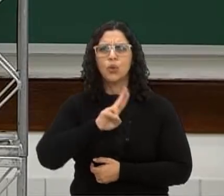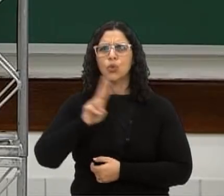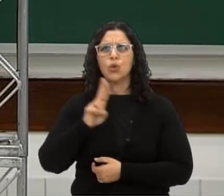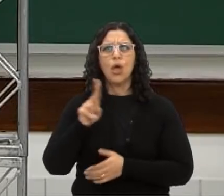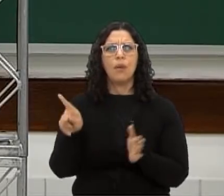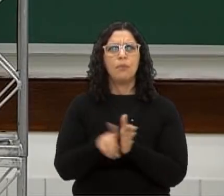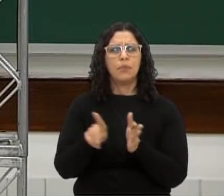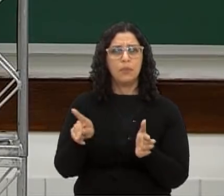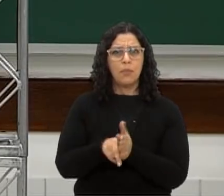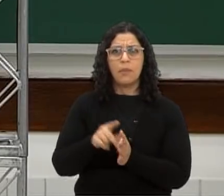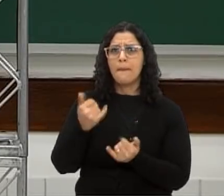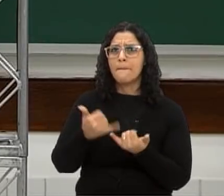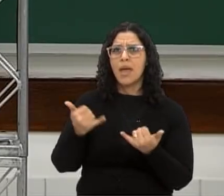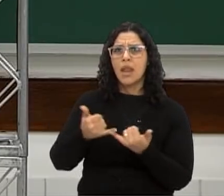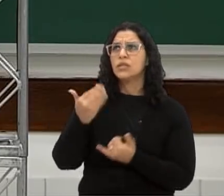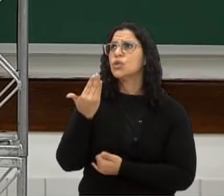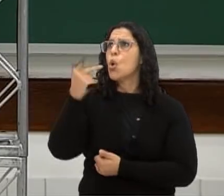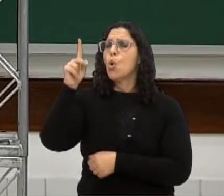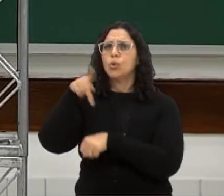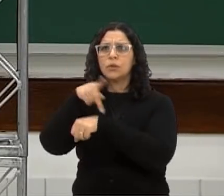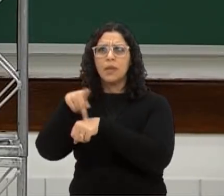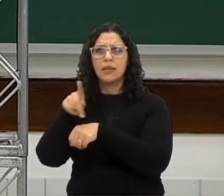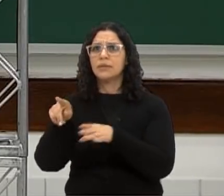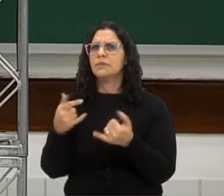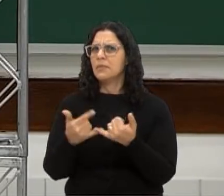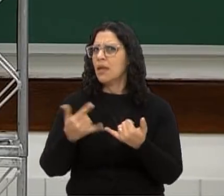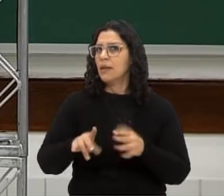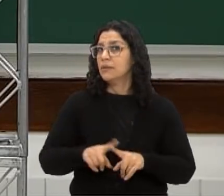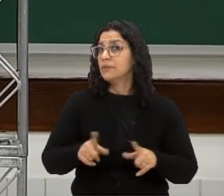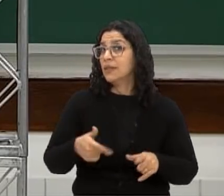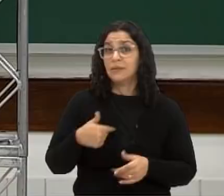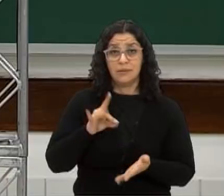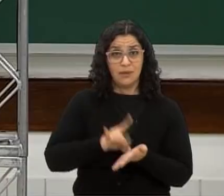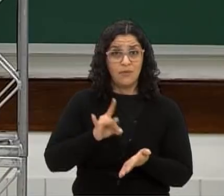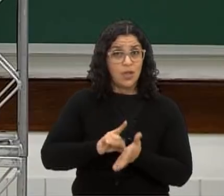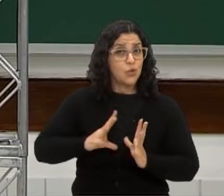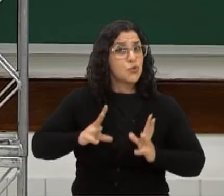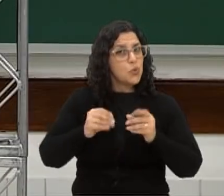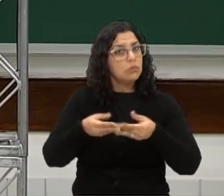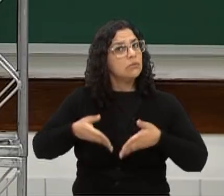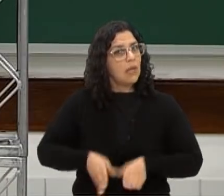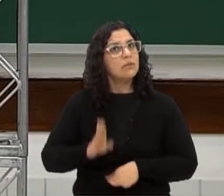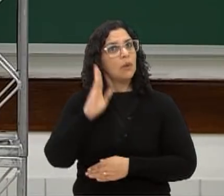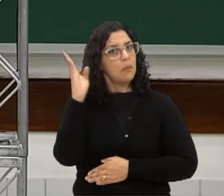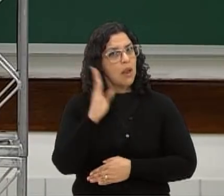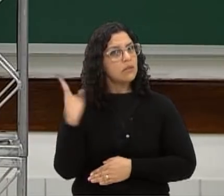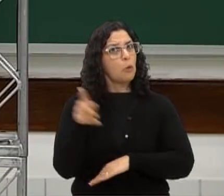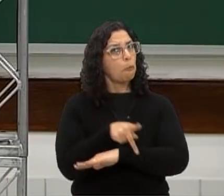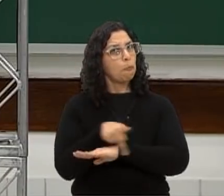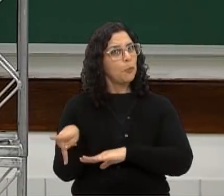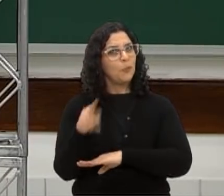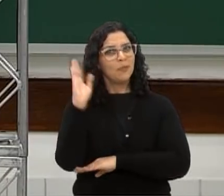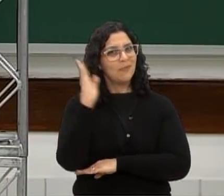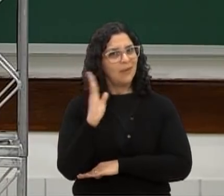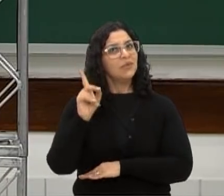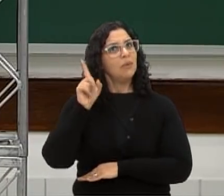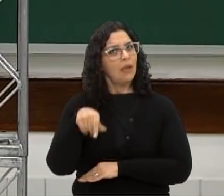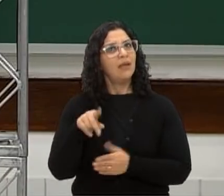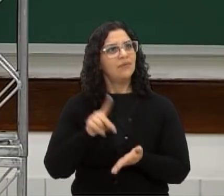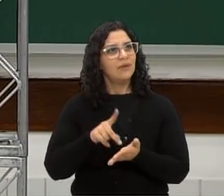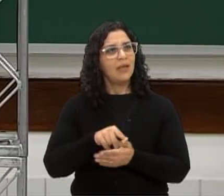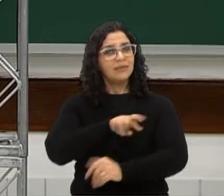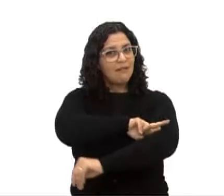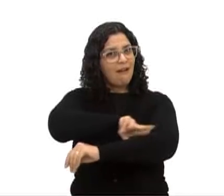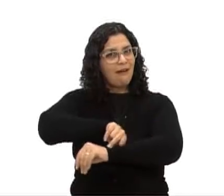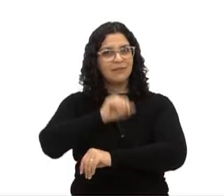eles parecem que são, né, de fora do Brasil, são internacional, mas todos são puro brasileiros, são da nossa